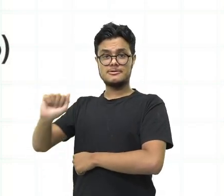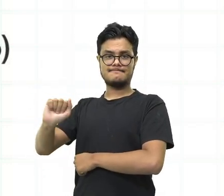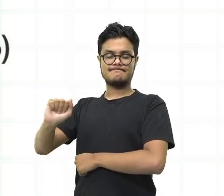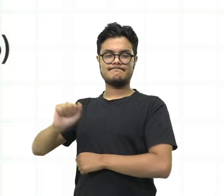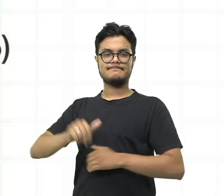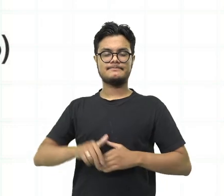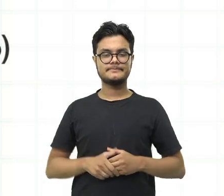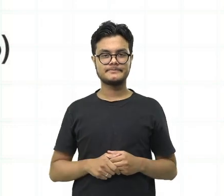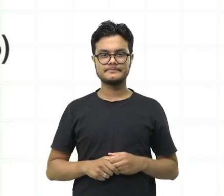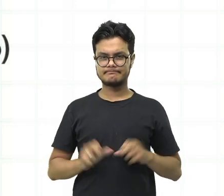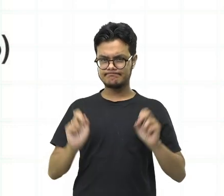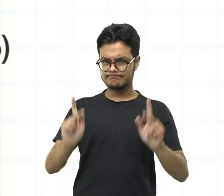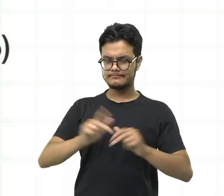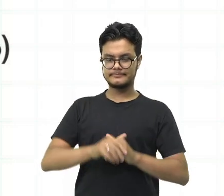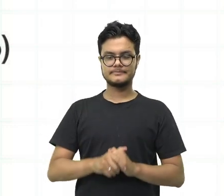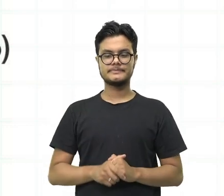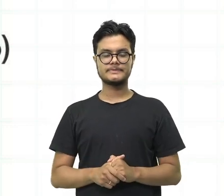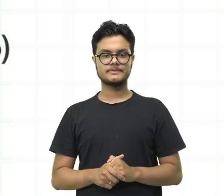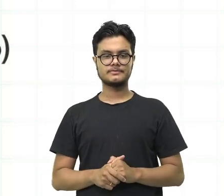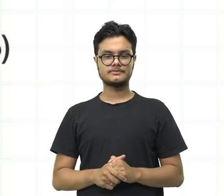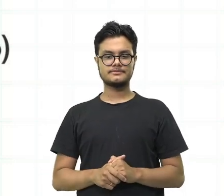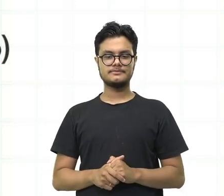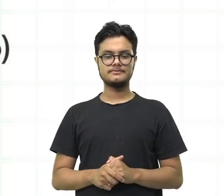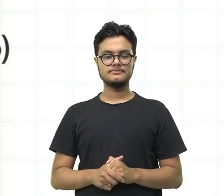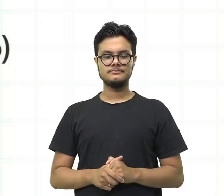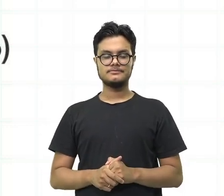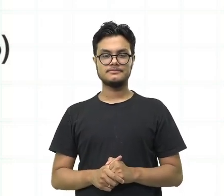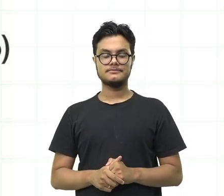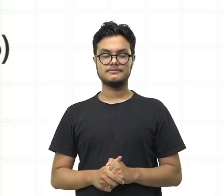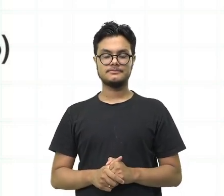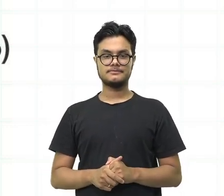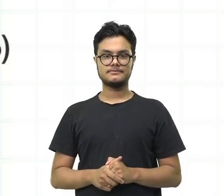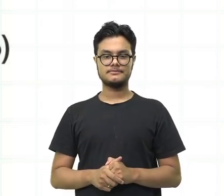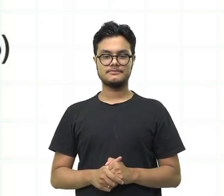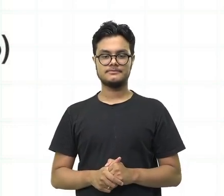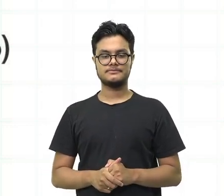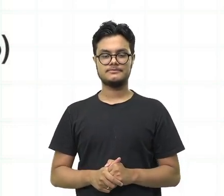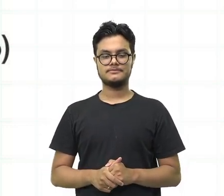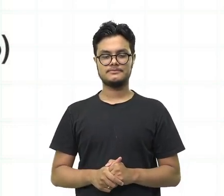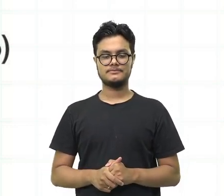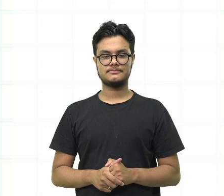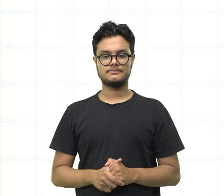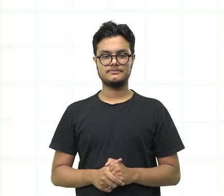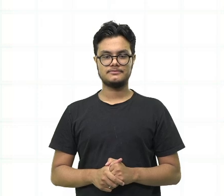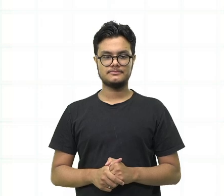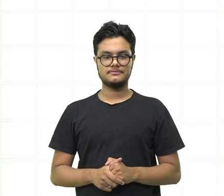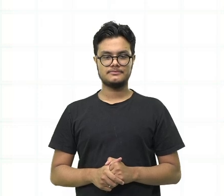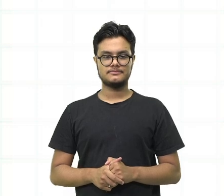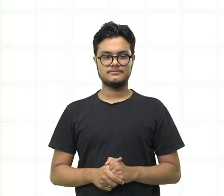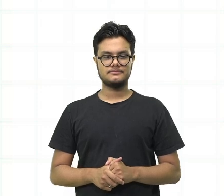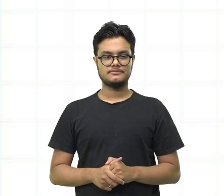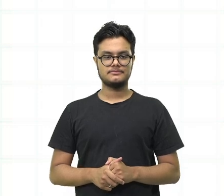Substantivo. Certo? Vamos lá, então, continuar.